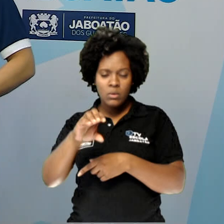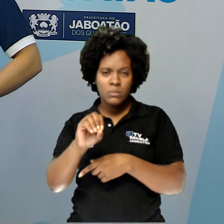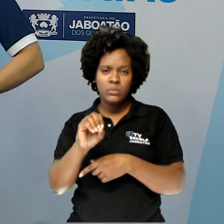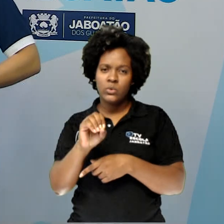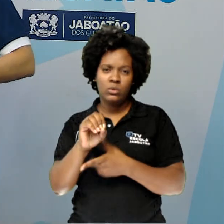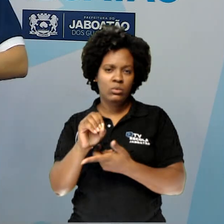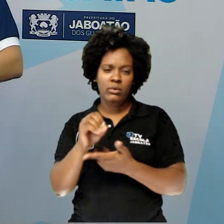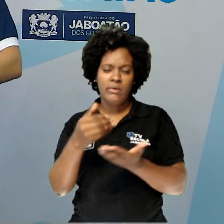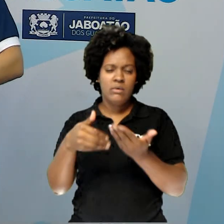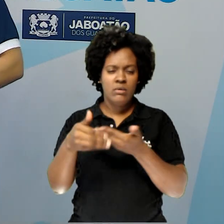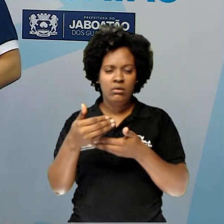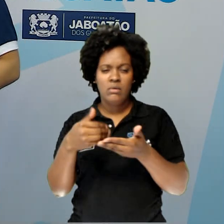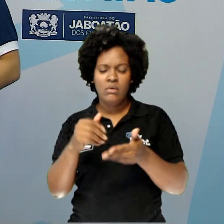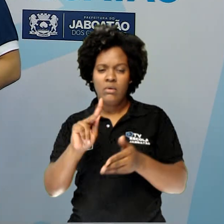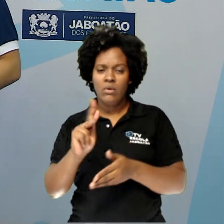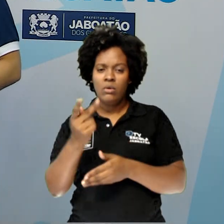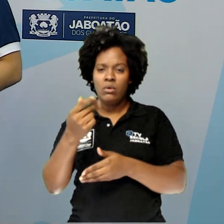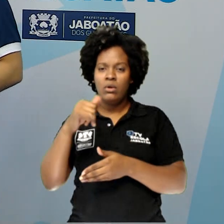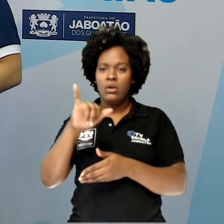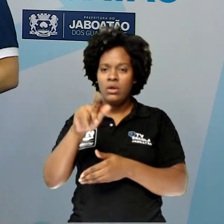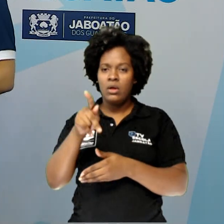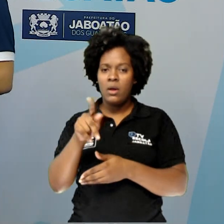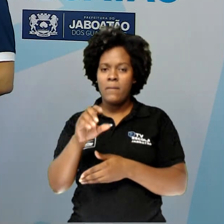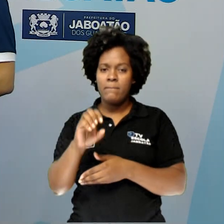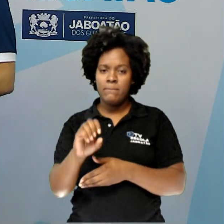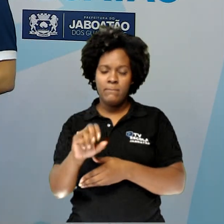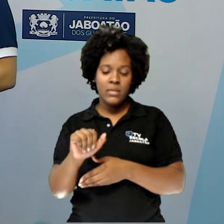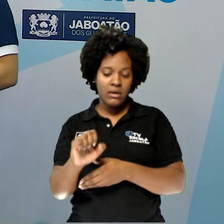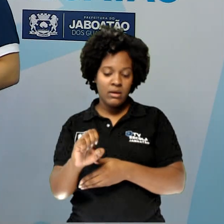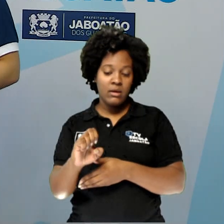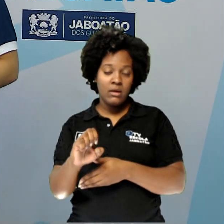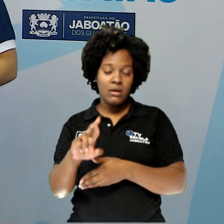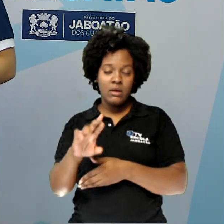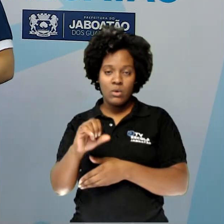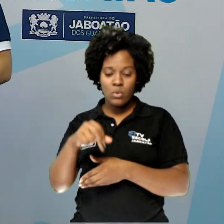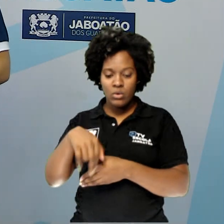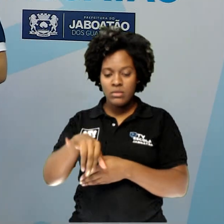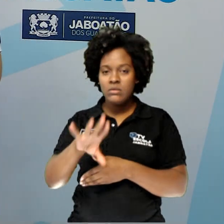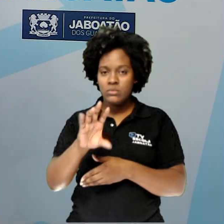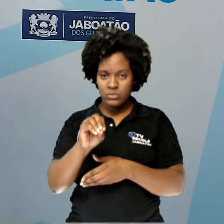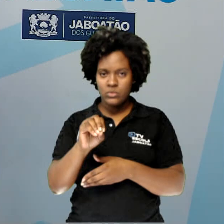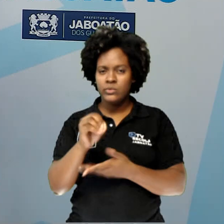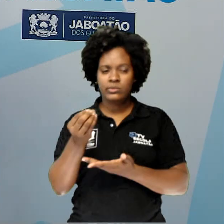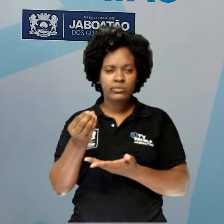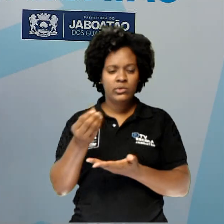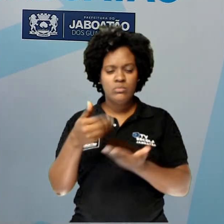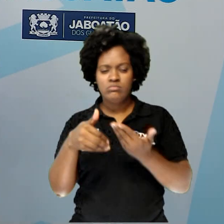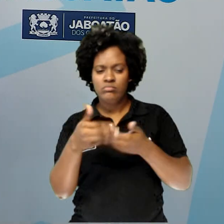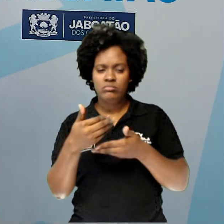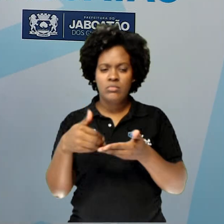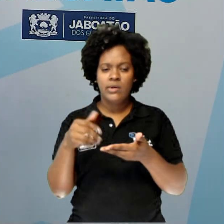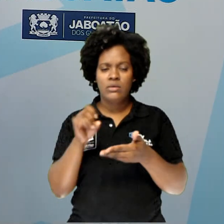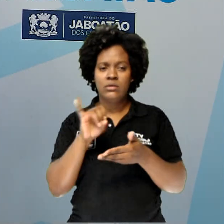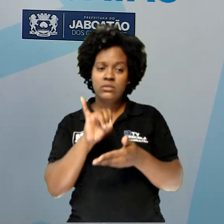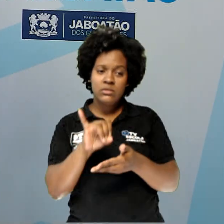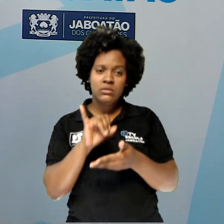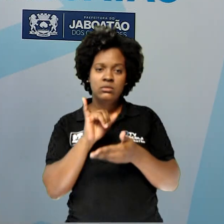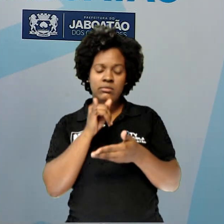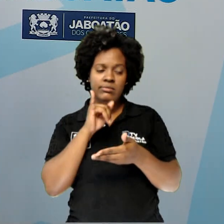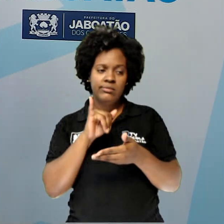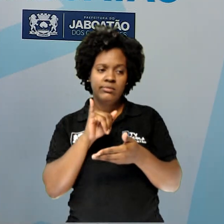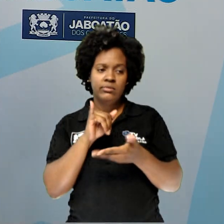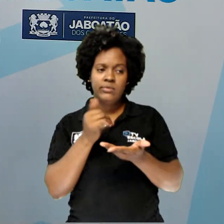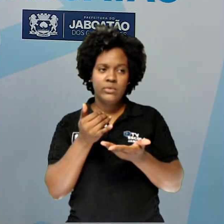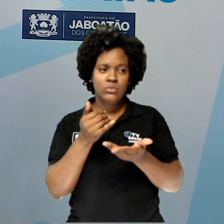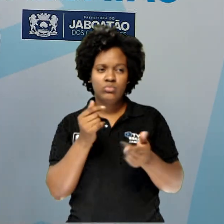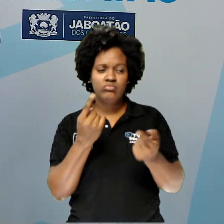elas passam um pouquinho da ideia do aposto. O aposto especificativo poderia estar relacionado se eu tivesse ali um item a ser